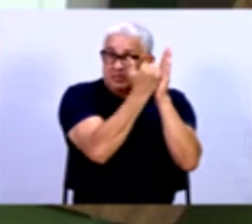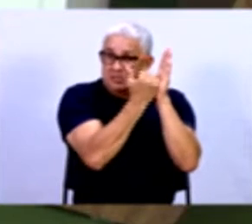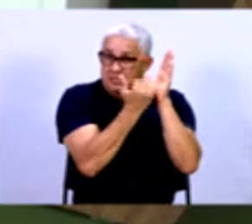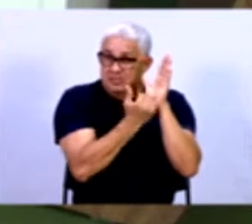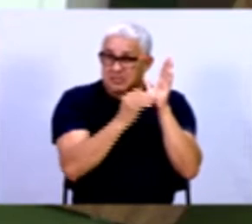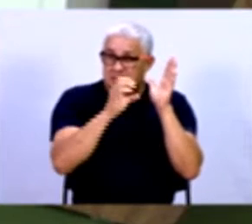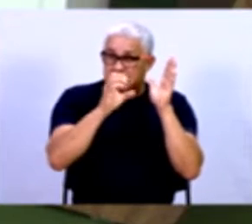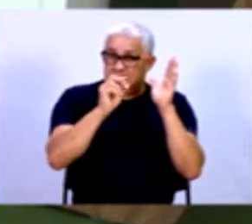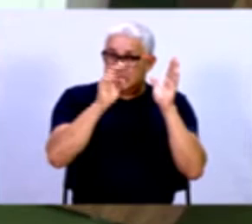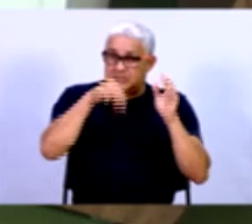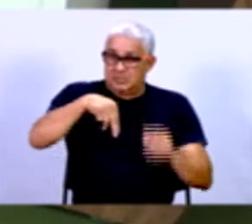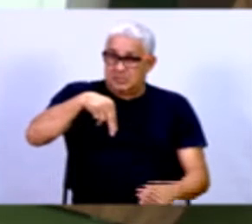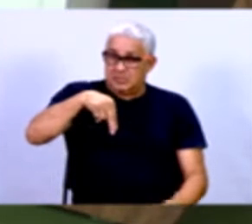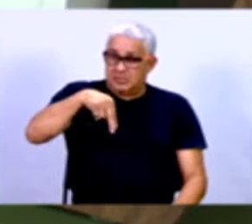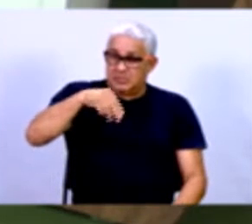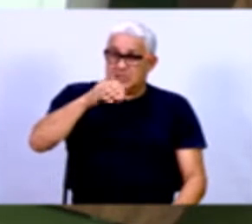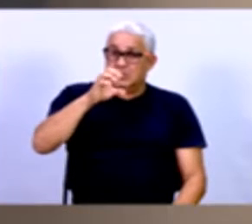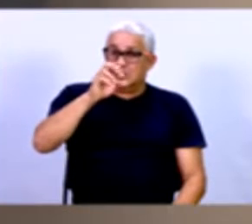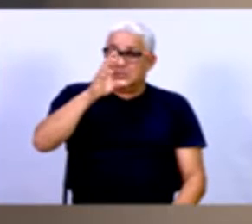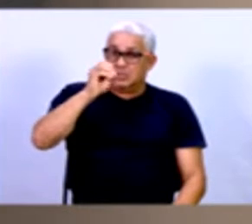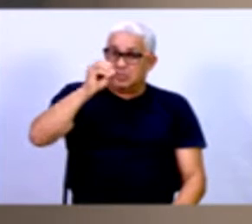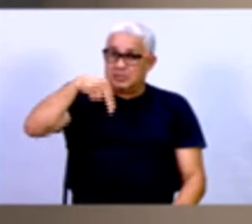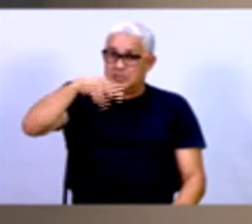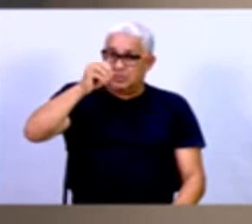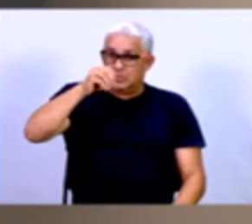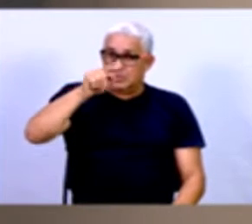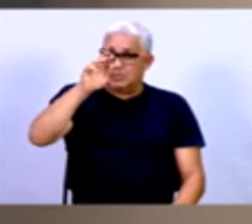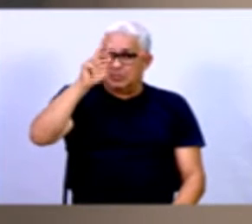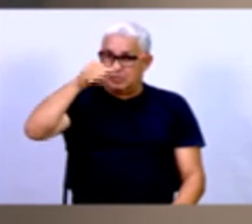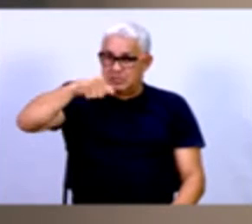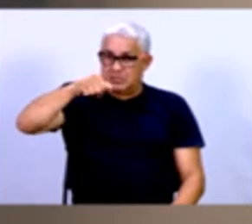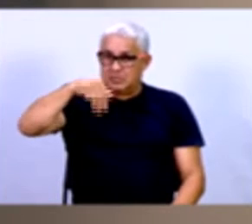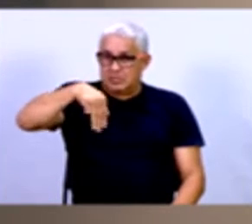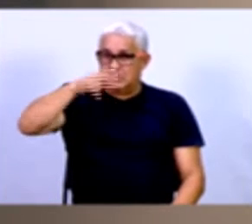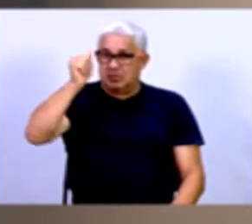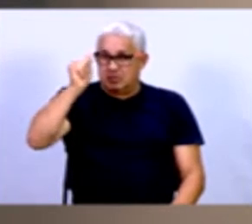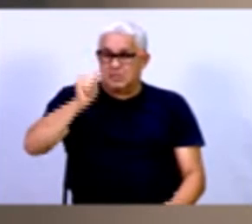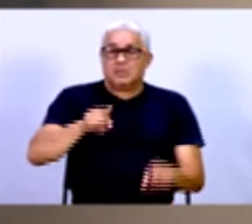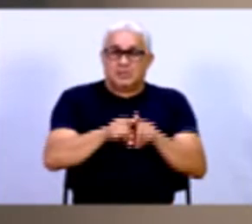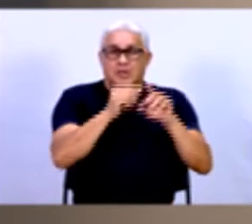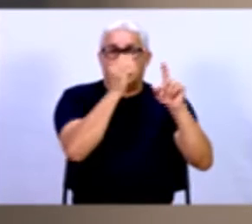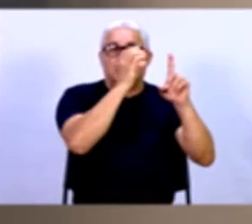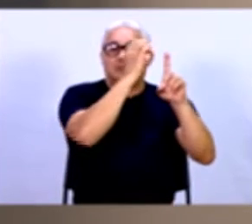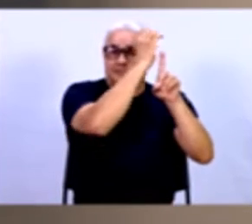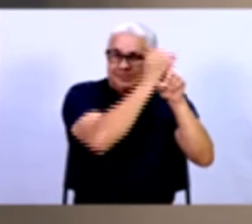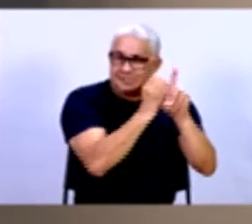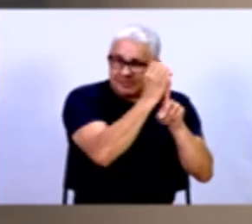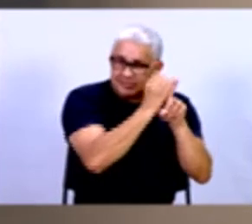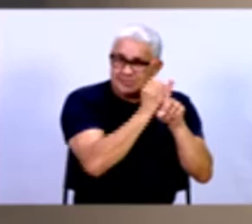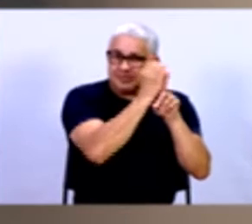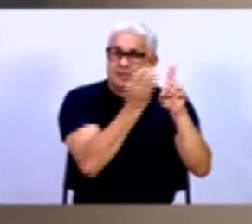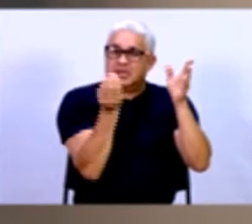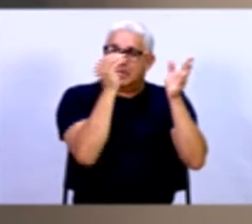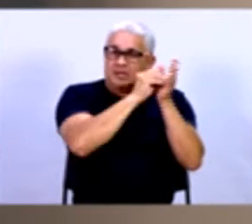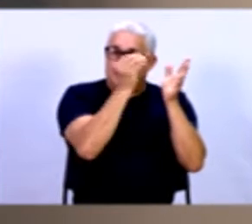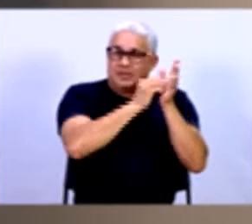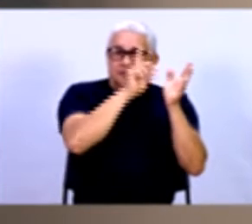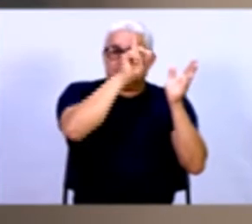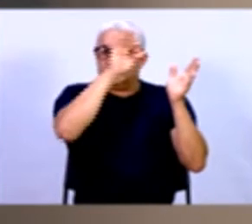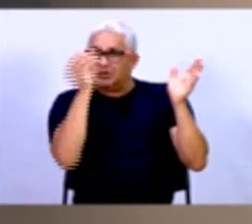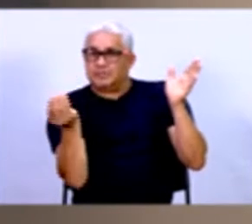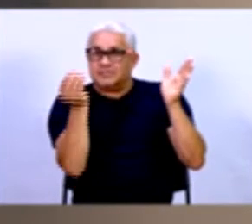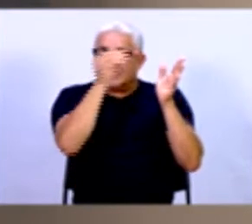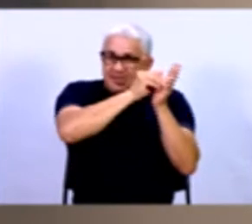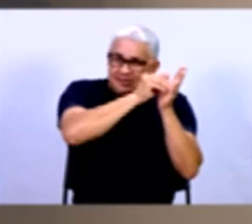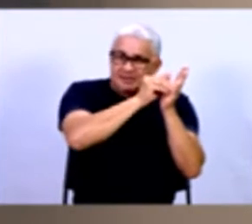professor? Datas é um negócio estritamente importante. Então a gente faz um cronograma e coloca tudo lá. Até dia tal